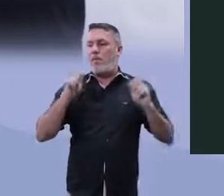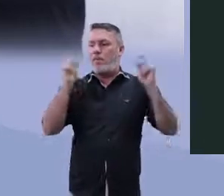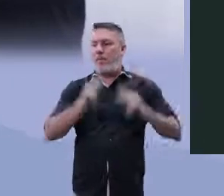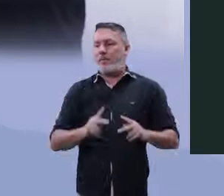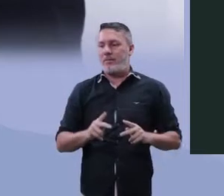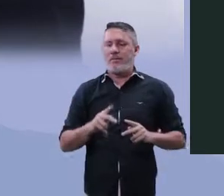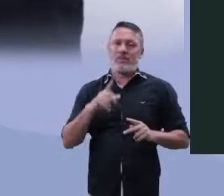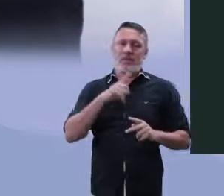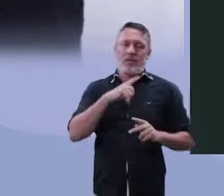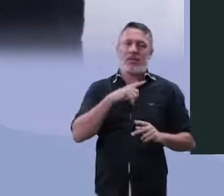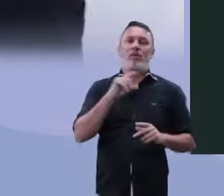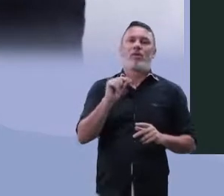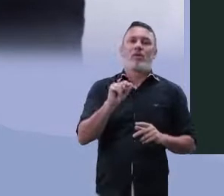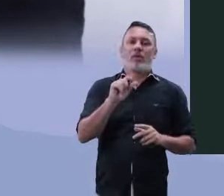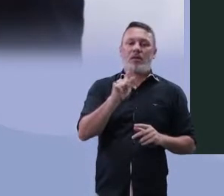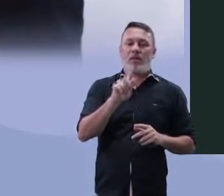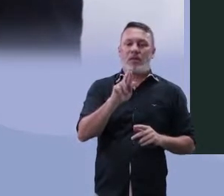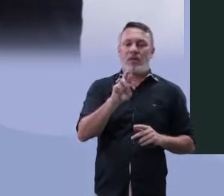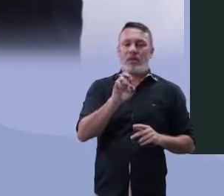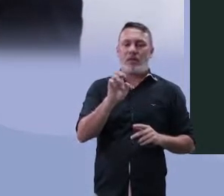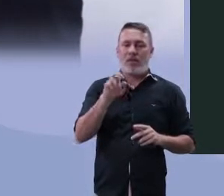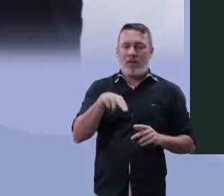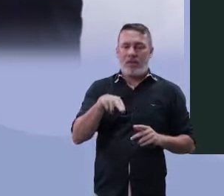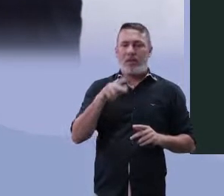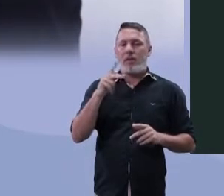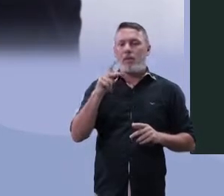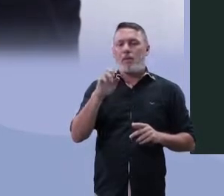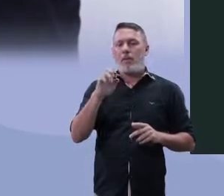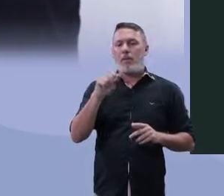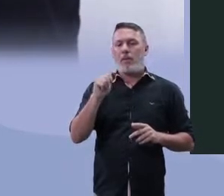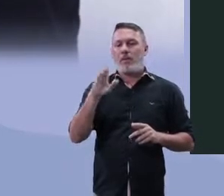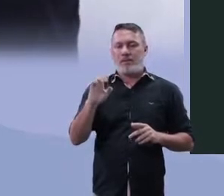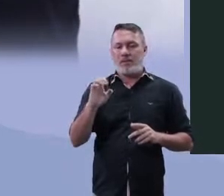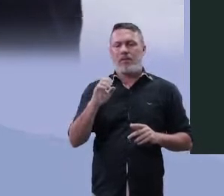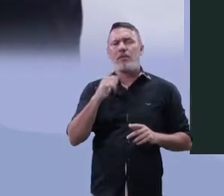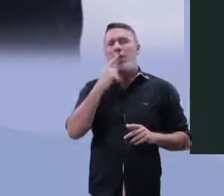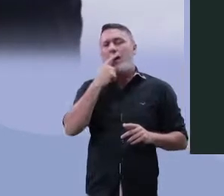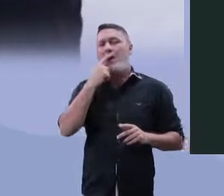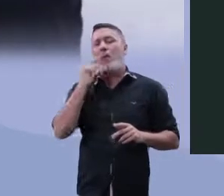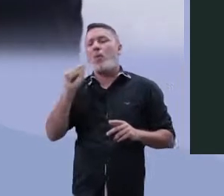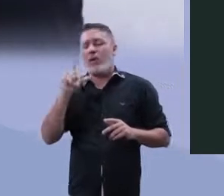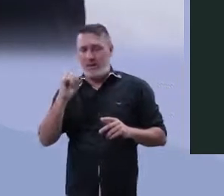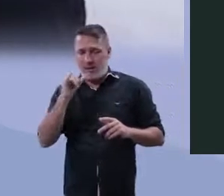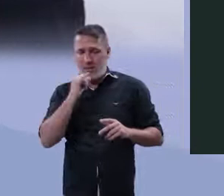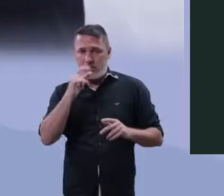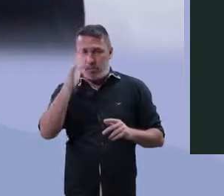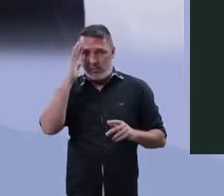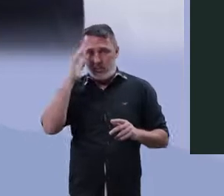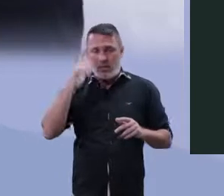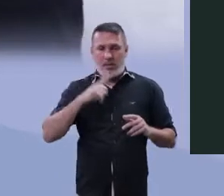movimento pacifista e ambientalista. Tá? O que eu quero dizer com isso? Se houvesse uma guerra, né, esse movimento